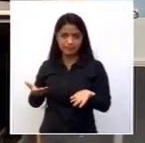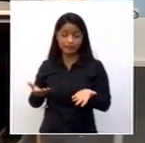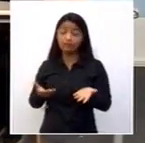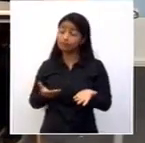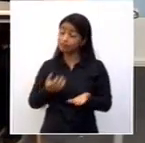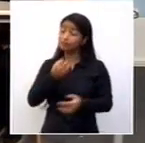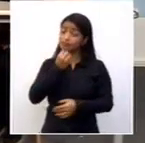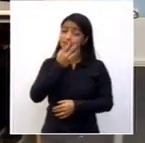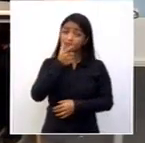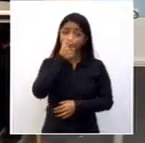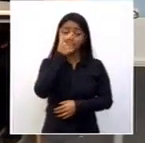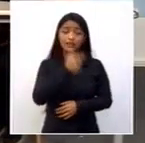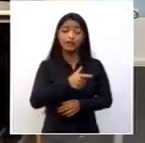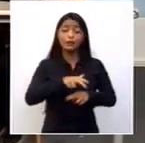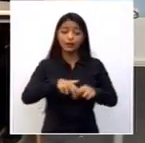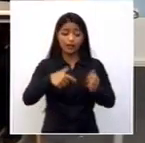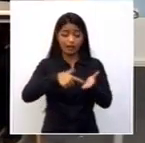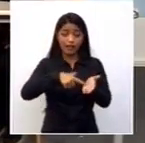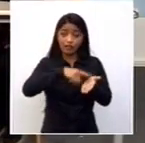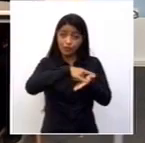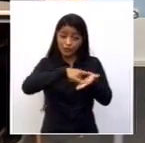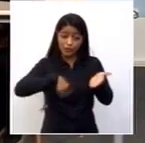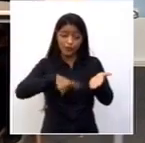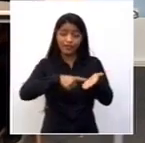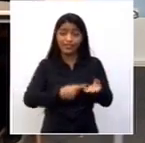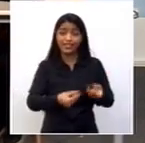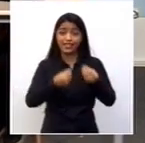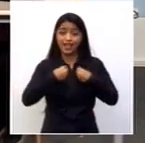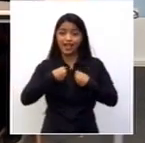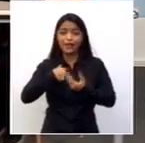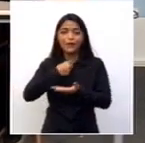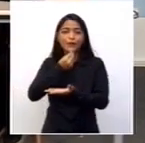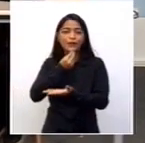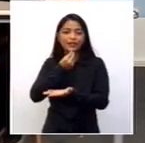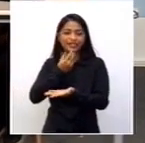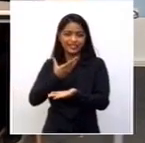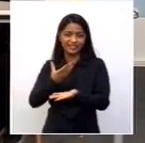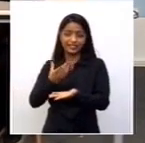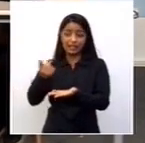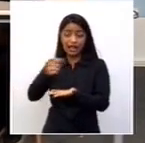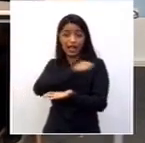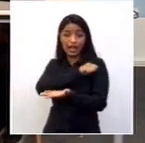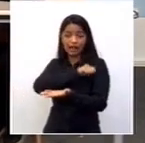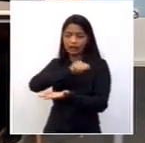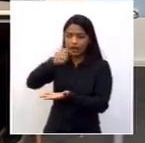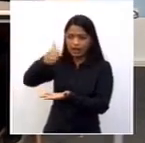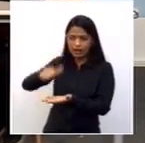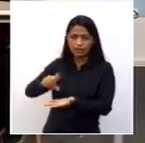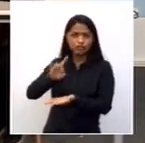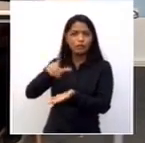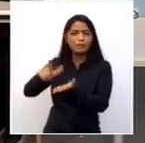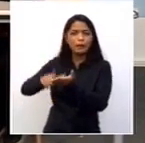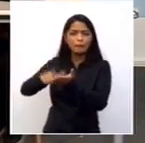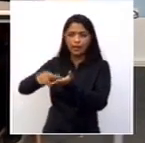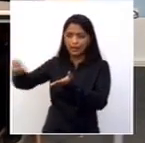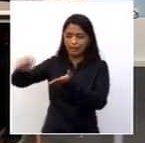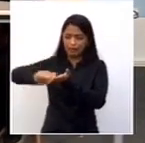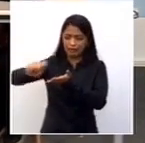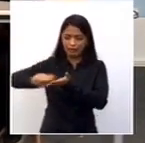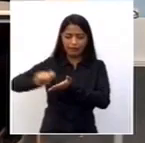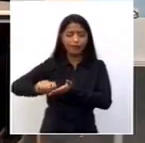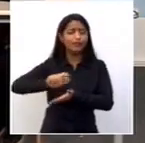uma oportunidade de avaliar o estudante e não pelas vias, né, mais assim, tradicionais, pela forma